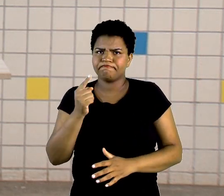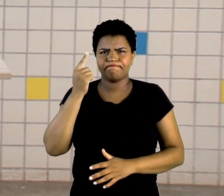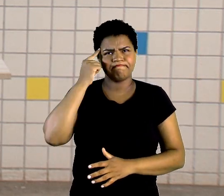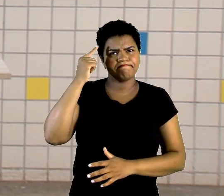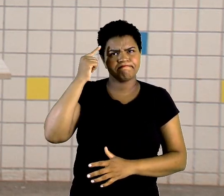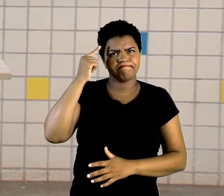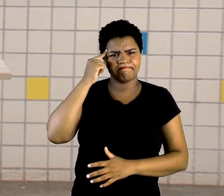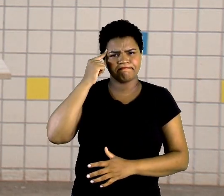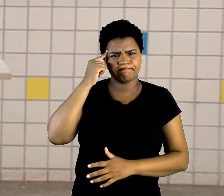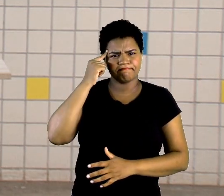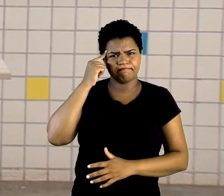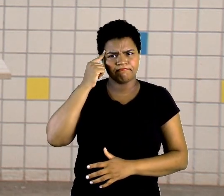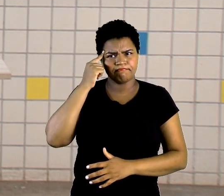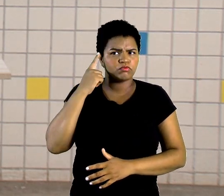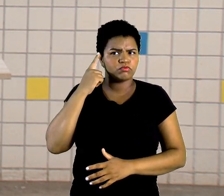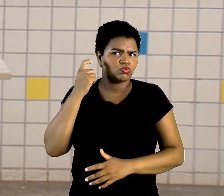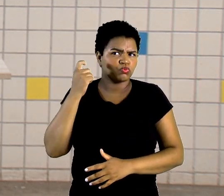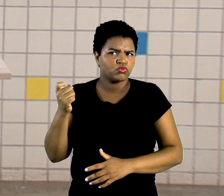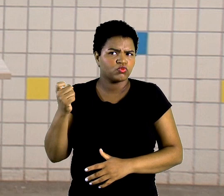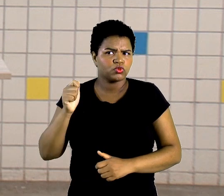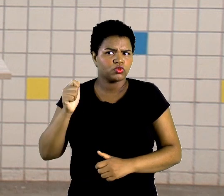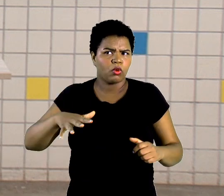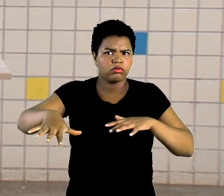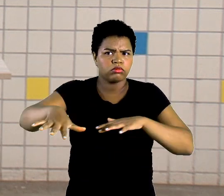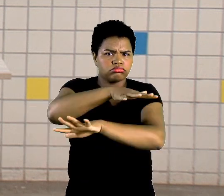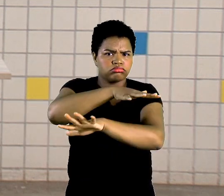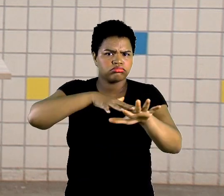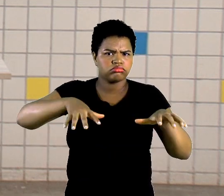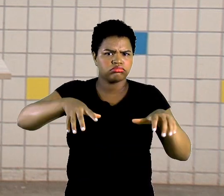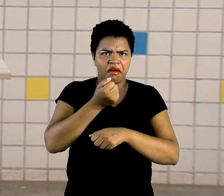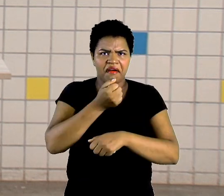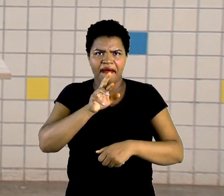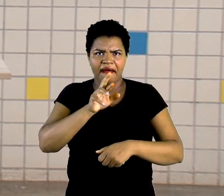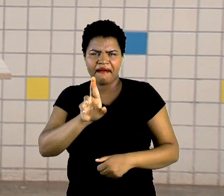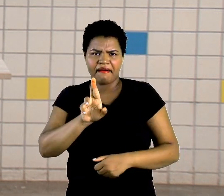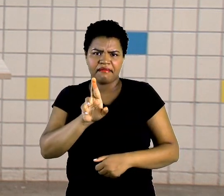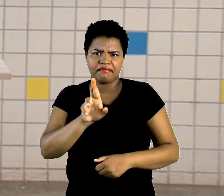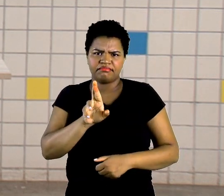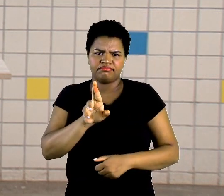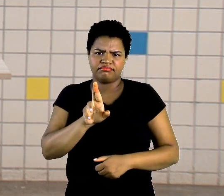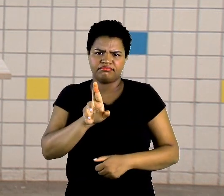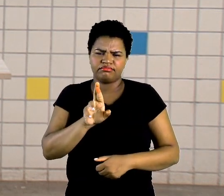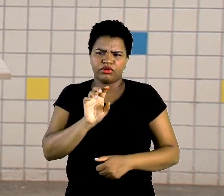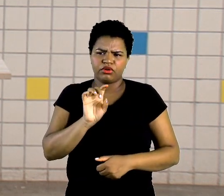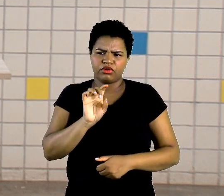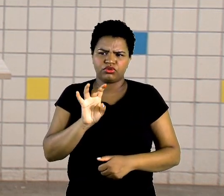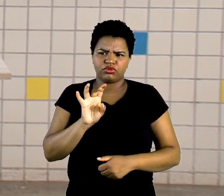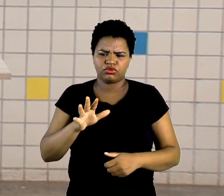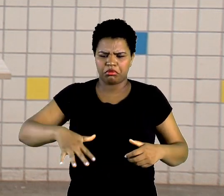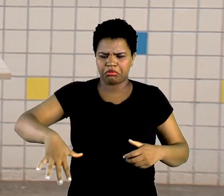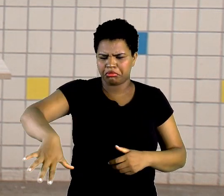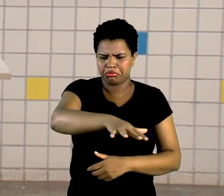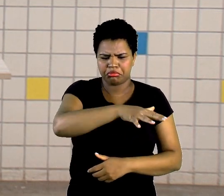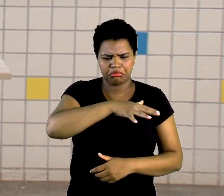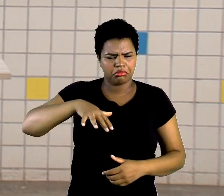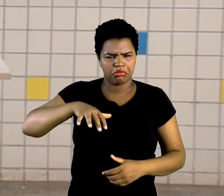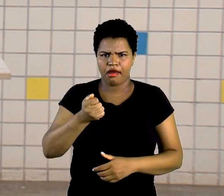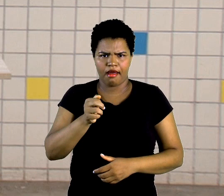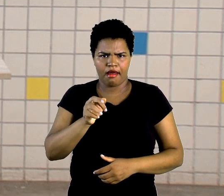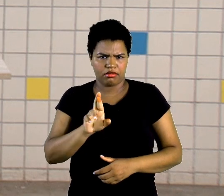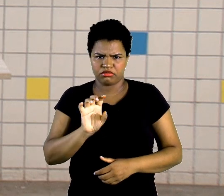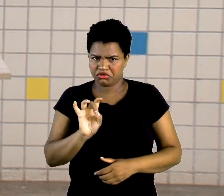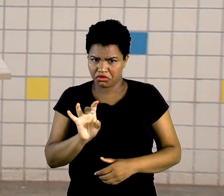aí, o som só está no ar? Só existe o som no nosso ambiente, no